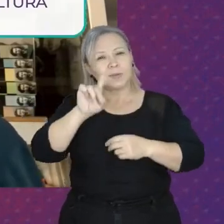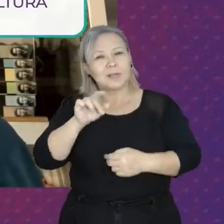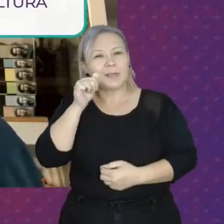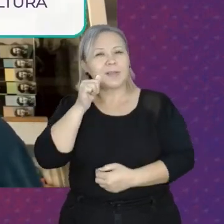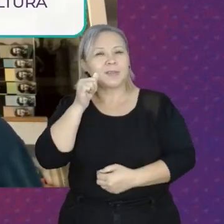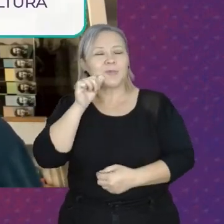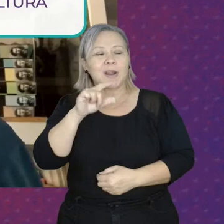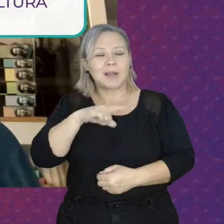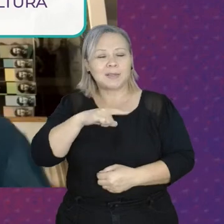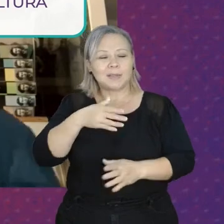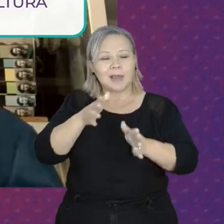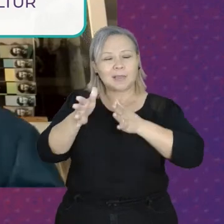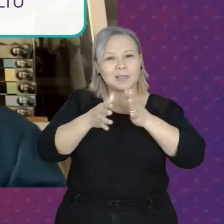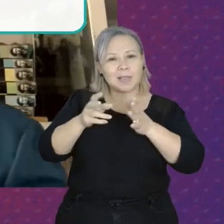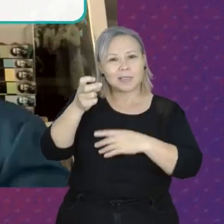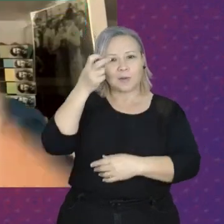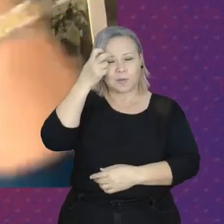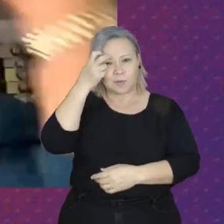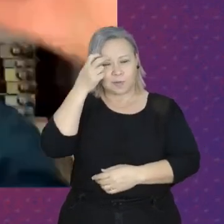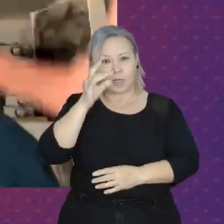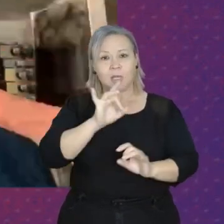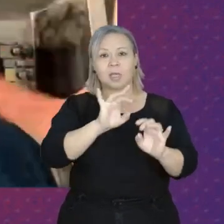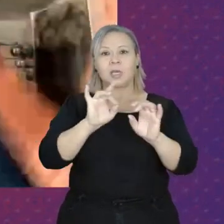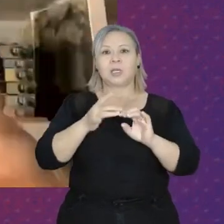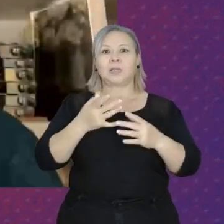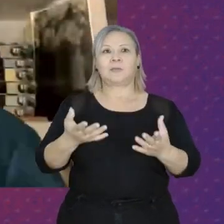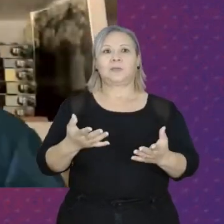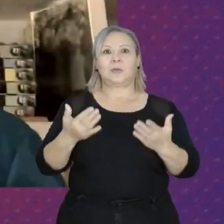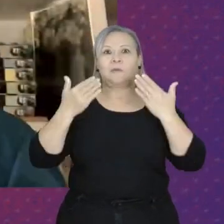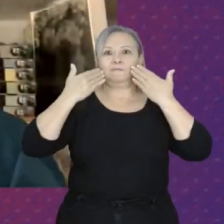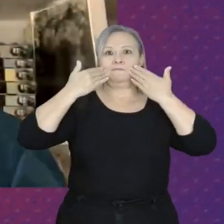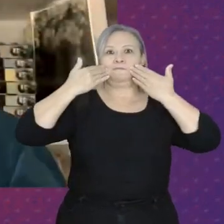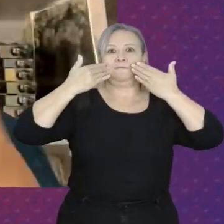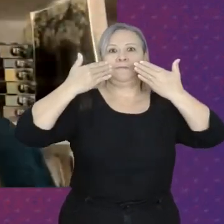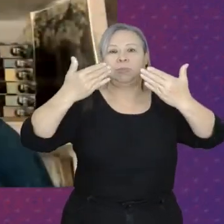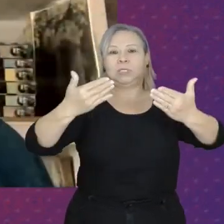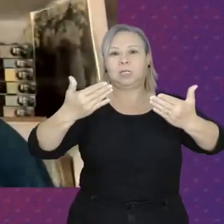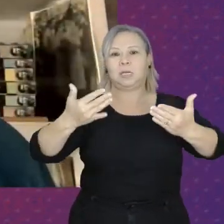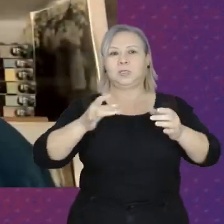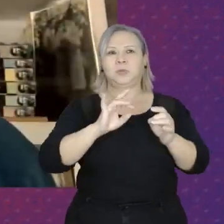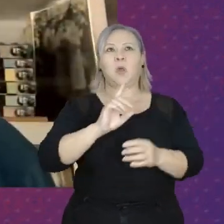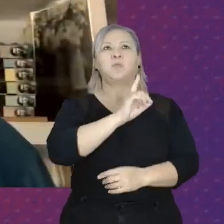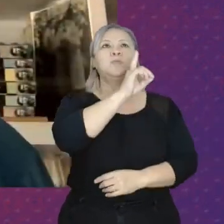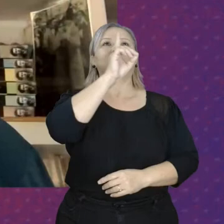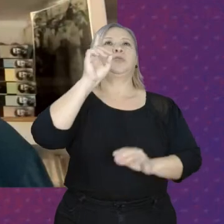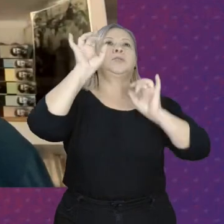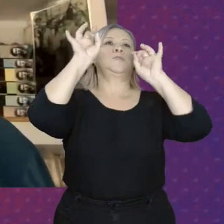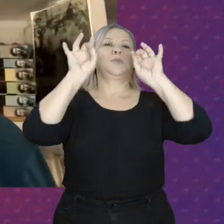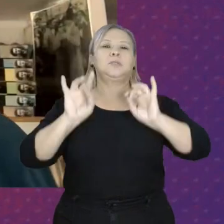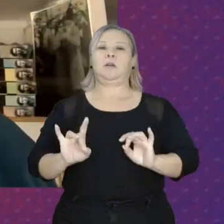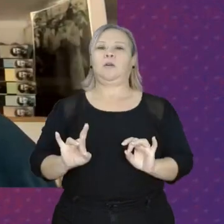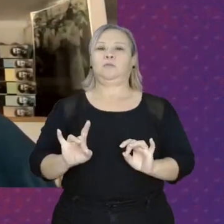mulheres terem acesso à cultura. Não só o espetáculo, não só um dia especial.